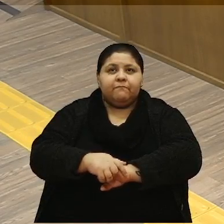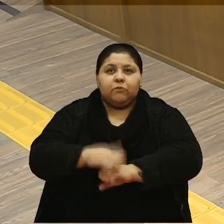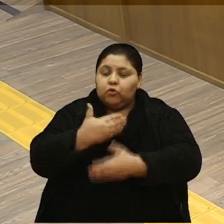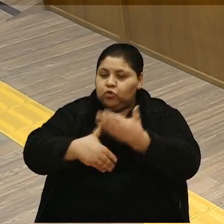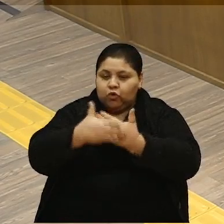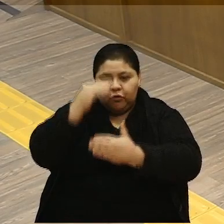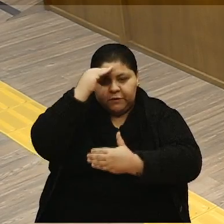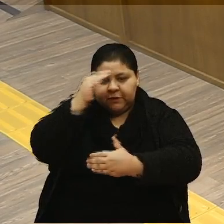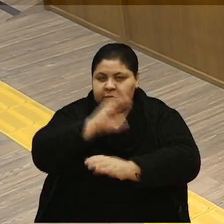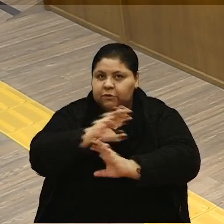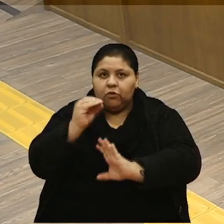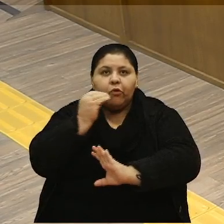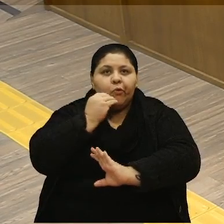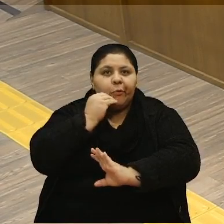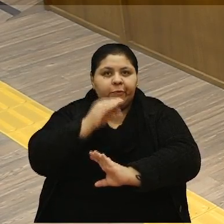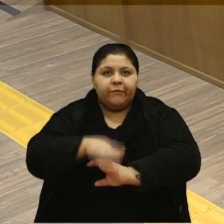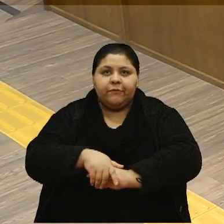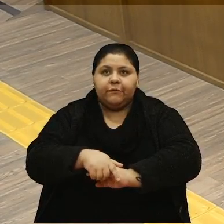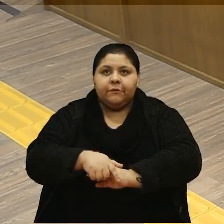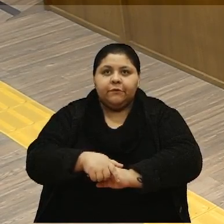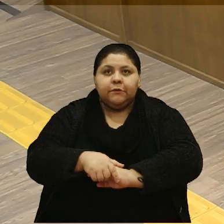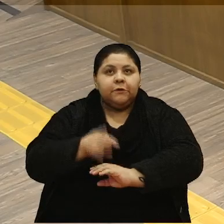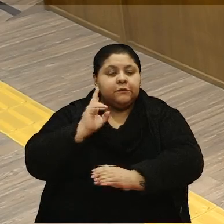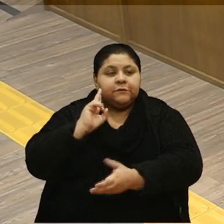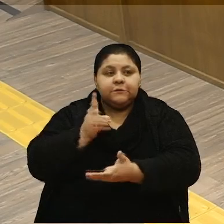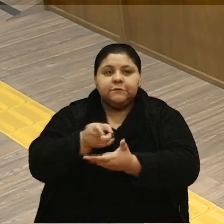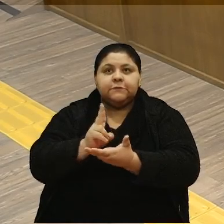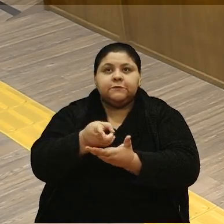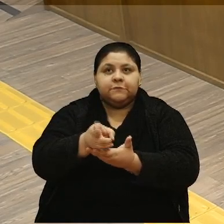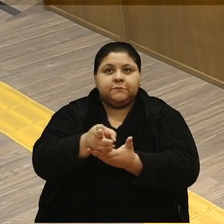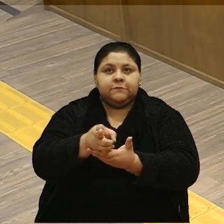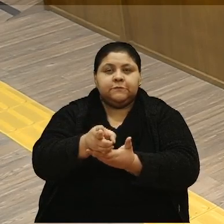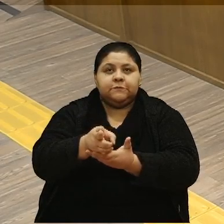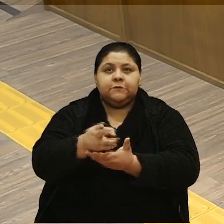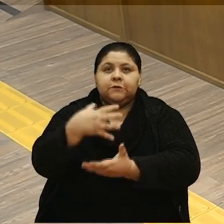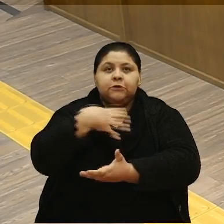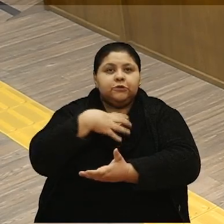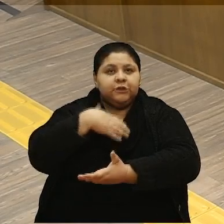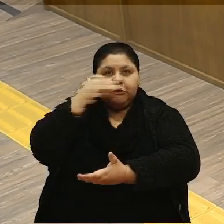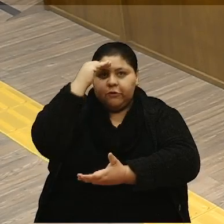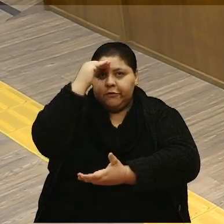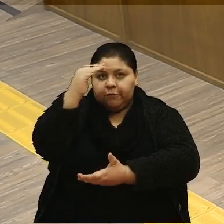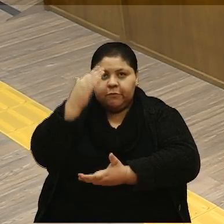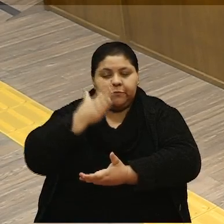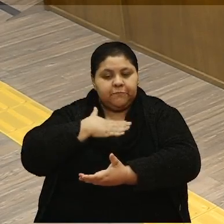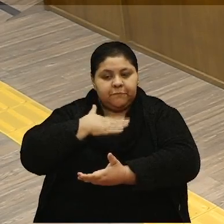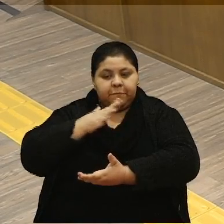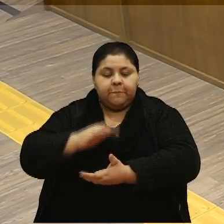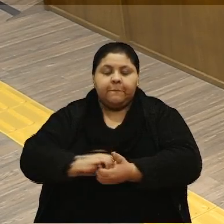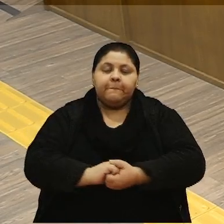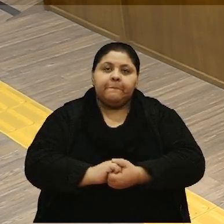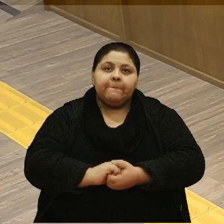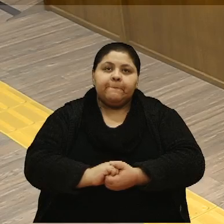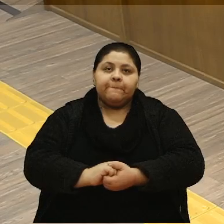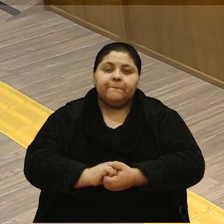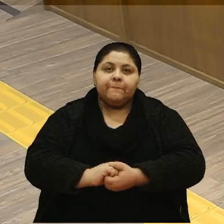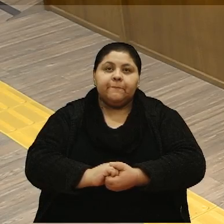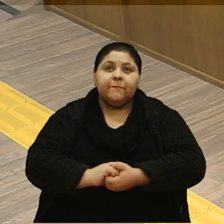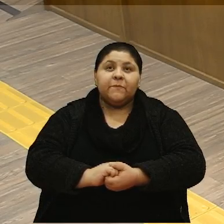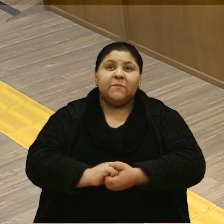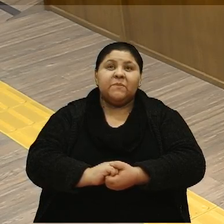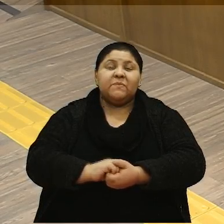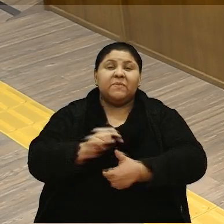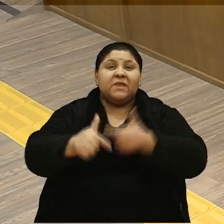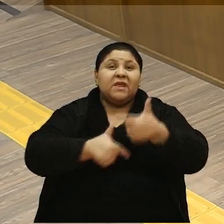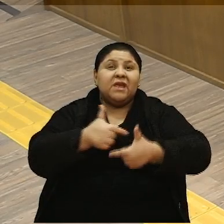com certeza. O senhor sempre se manifesta de forma muito respeitosa com a minha pessoa. A função da